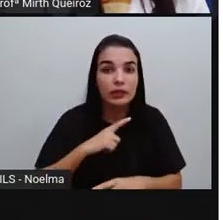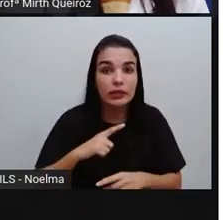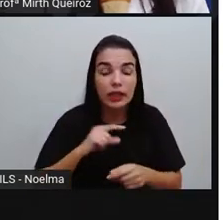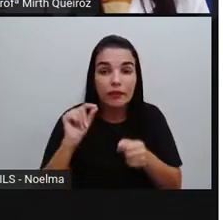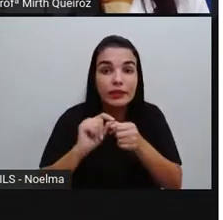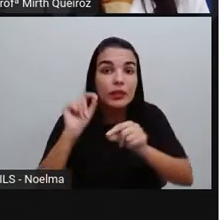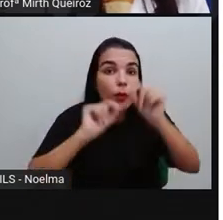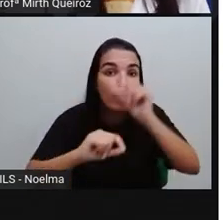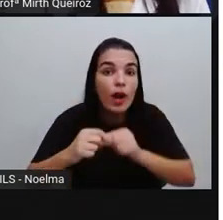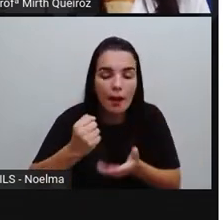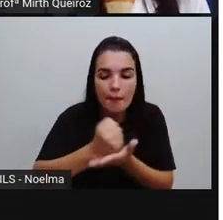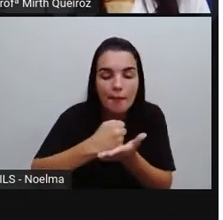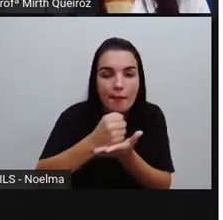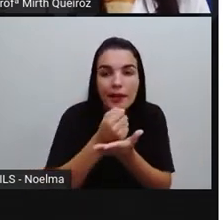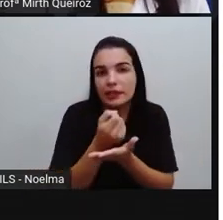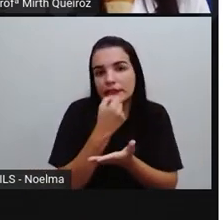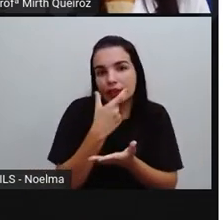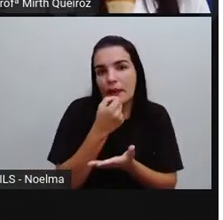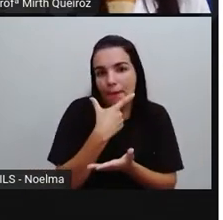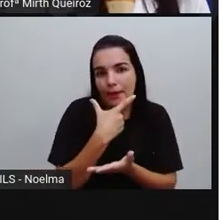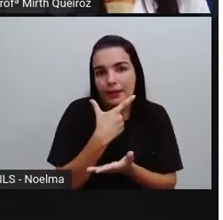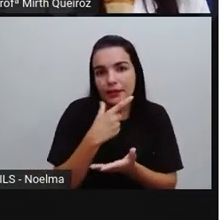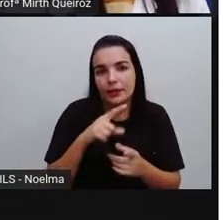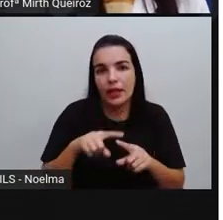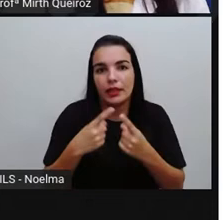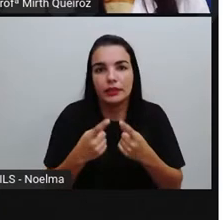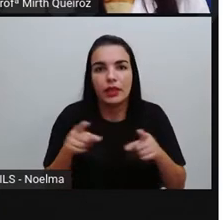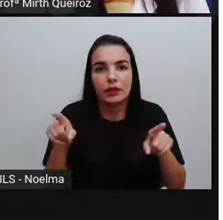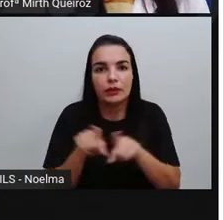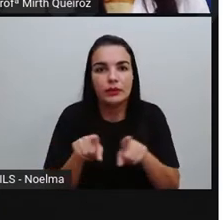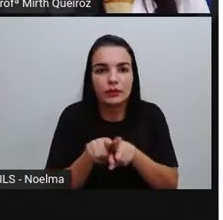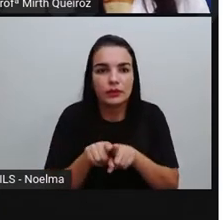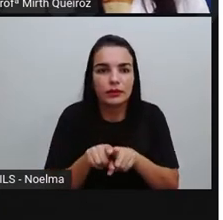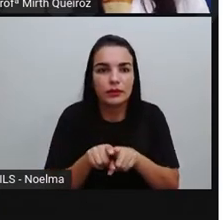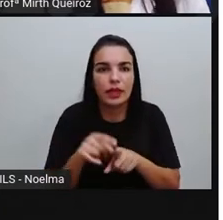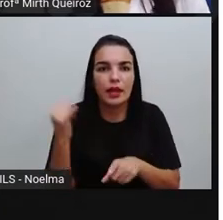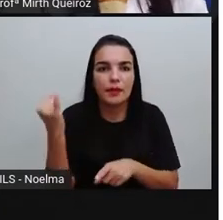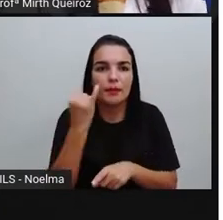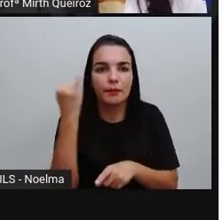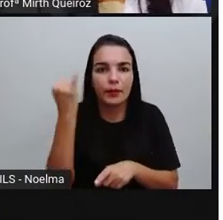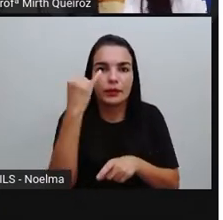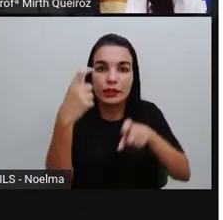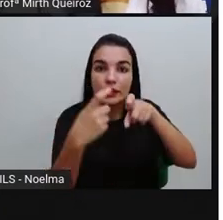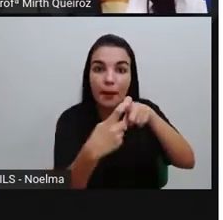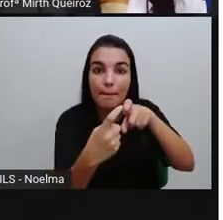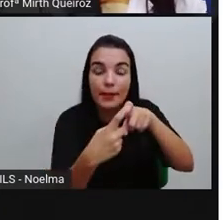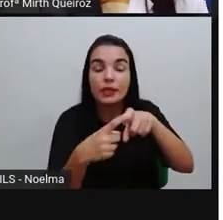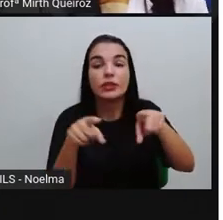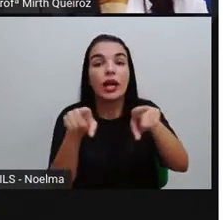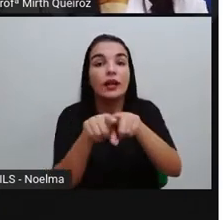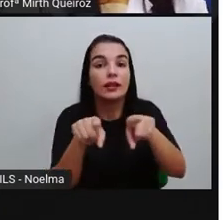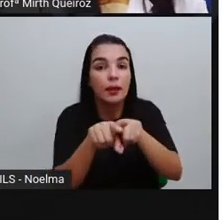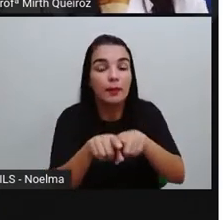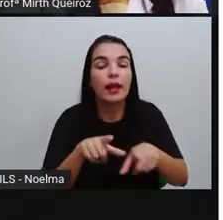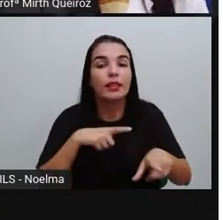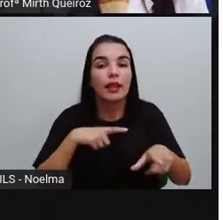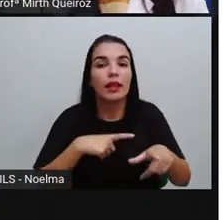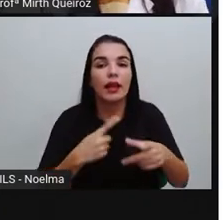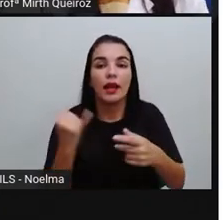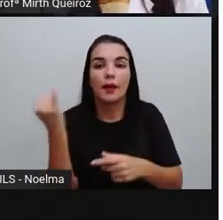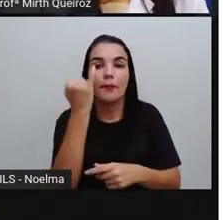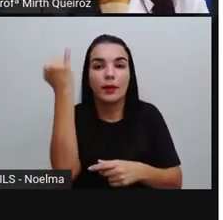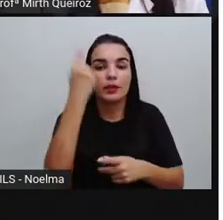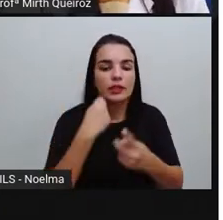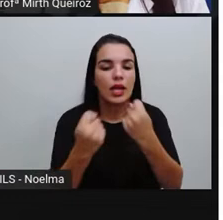medicamento. Então, tem, além de uma importância médica, tem também uma importância econômica,